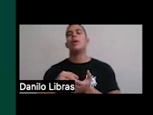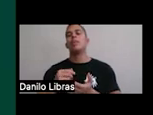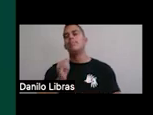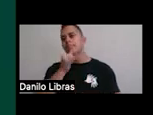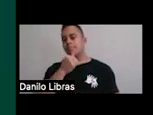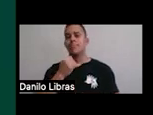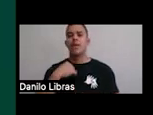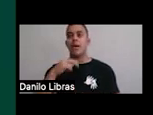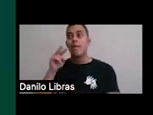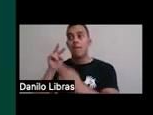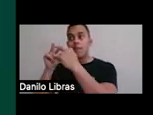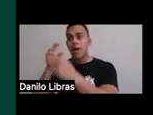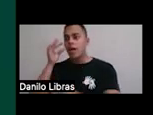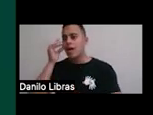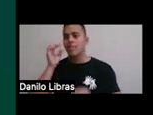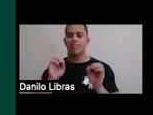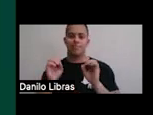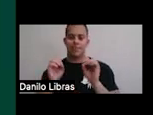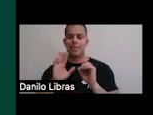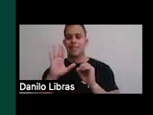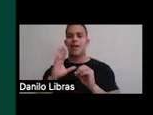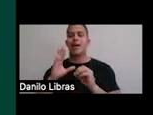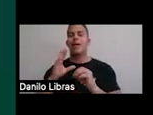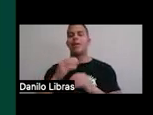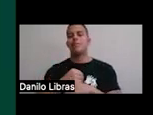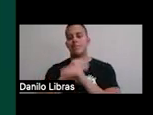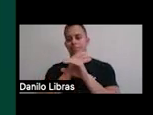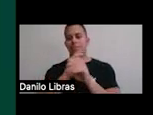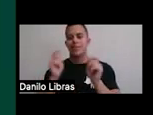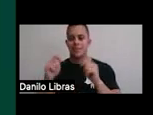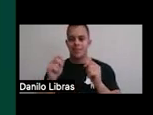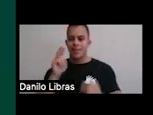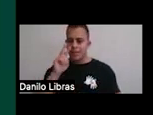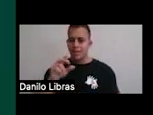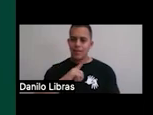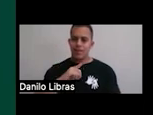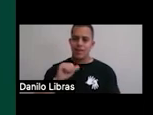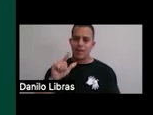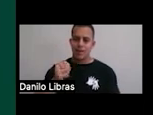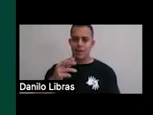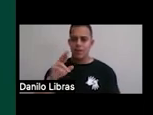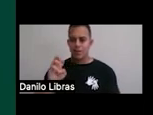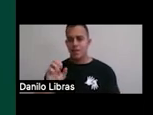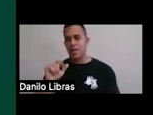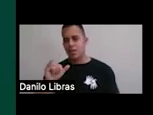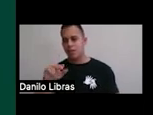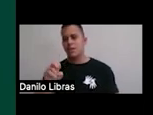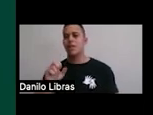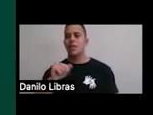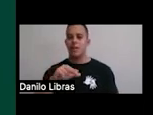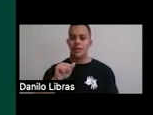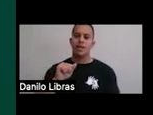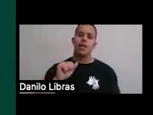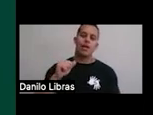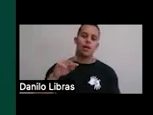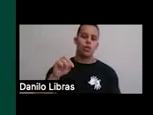vocês presencialmente, mas estou vendo Alba, Alexandre, Alina, Ana, um monte de gente, Antônio,